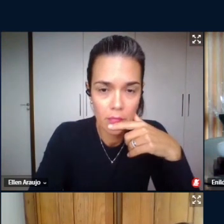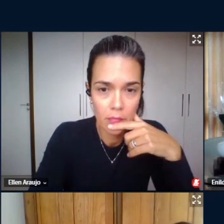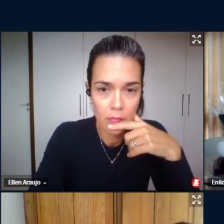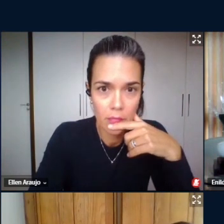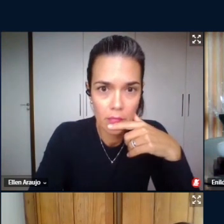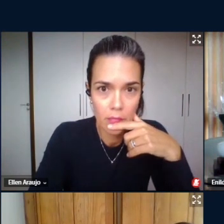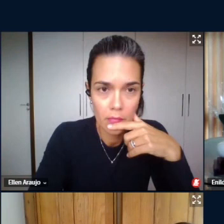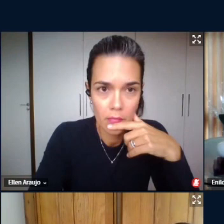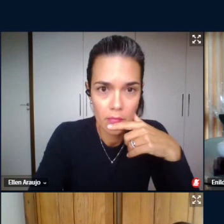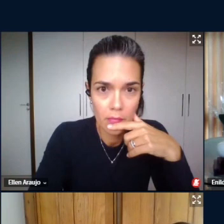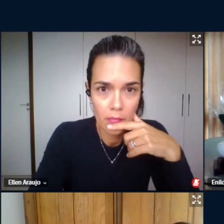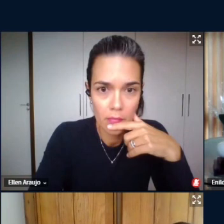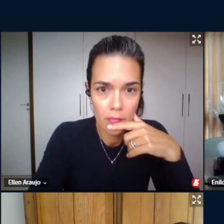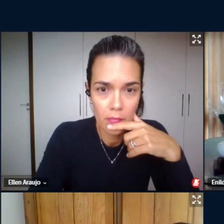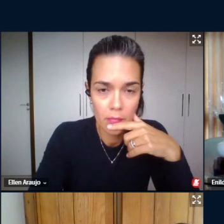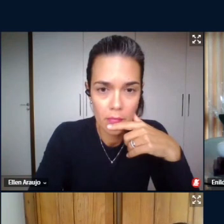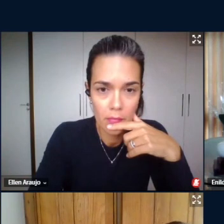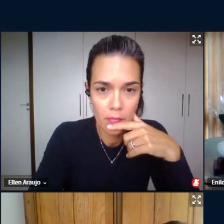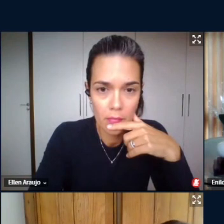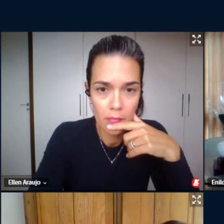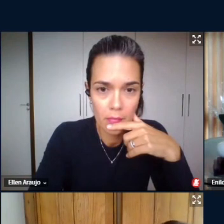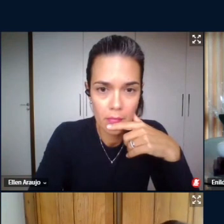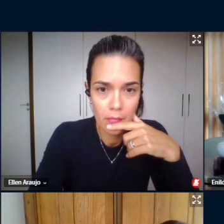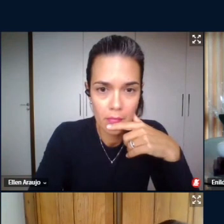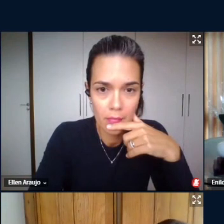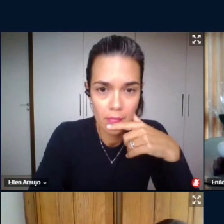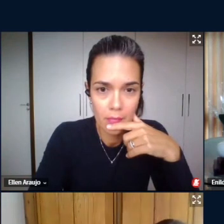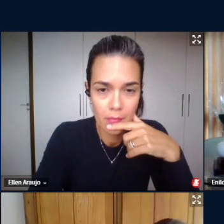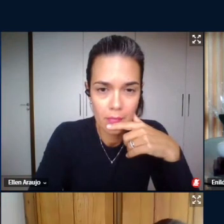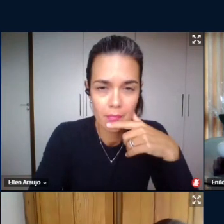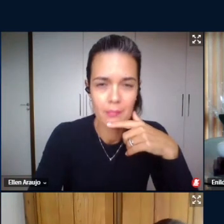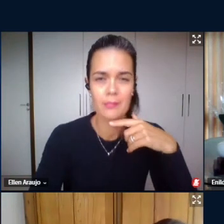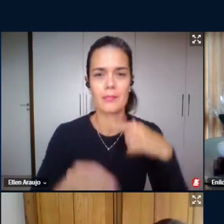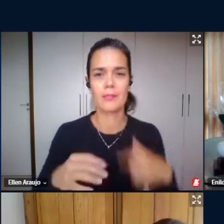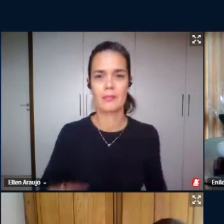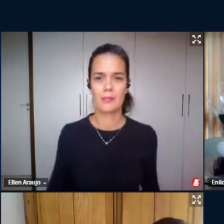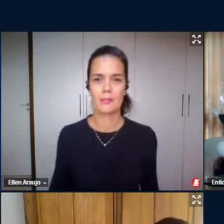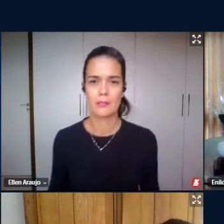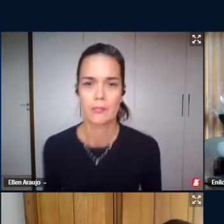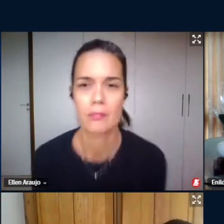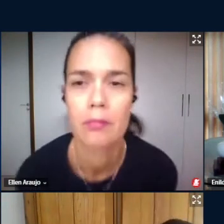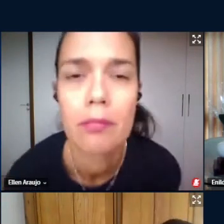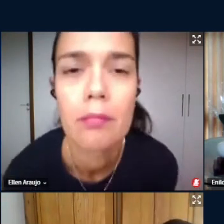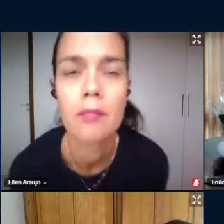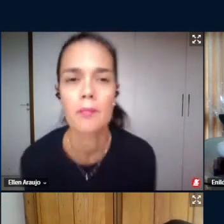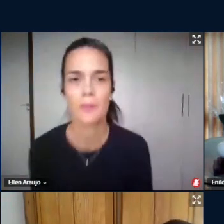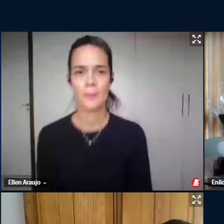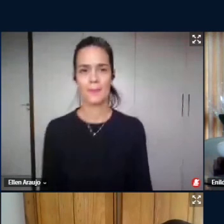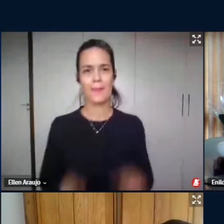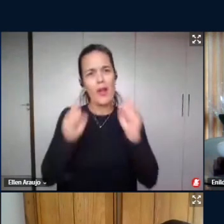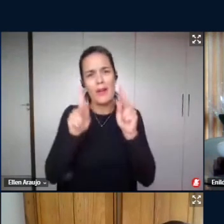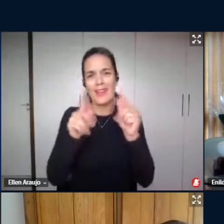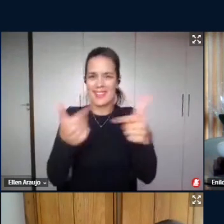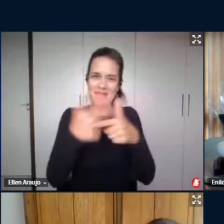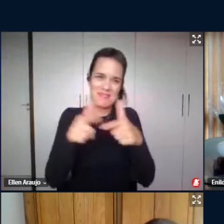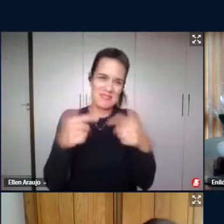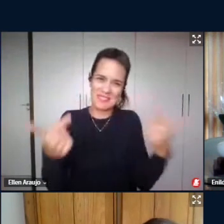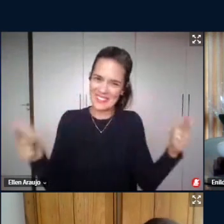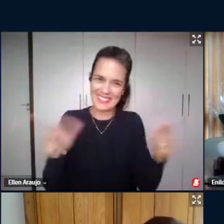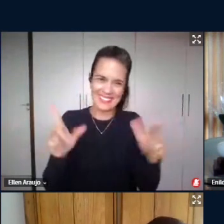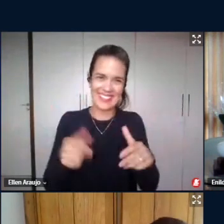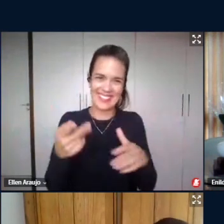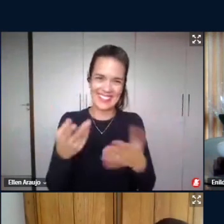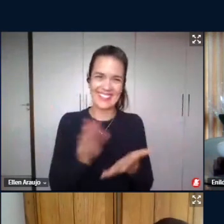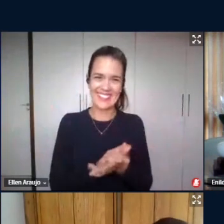E o 5, na verdade, acabou ficando no texto. Ah, tá certo. Não, tudo bem. Eu falei, era gente... Era para digitação e tem que